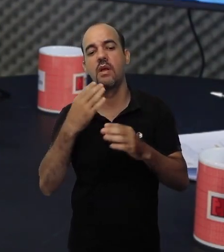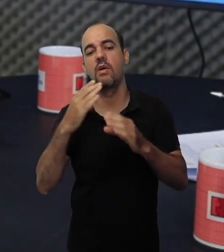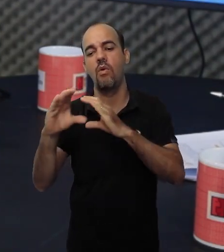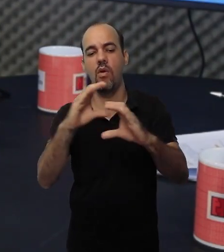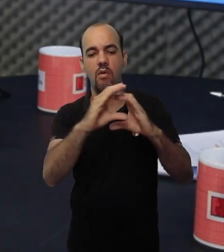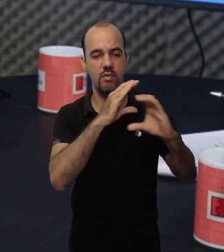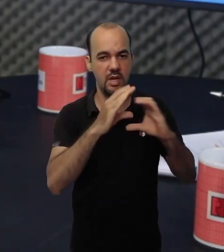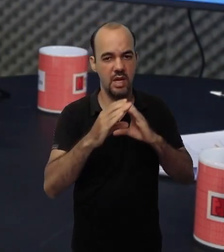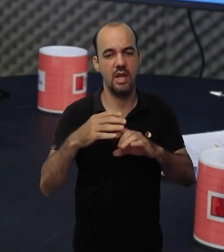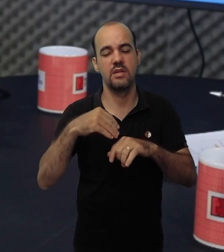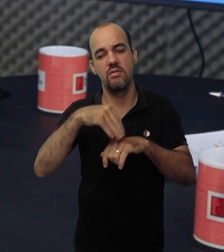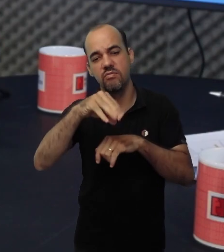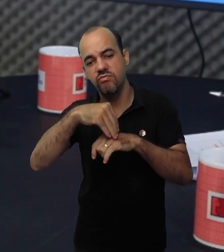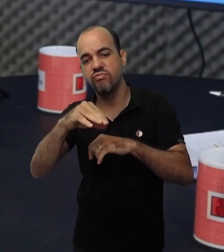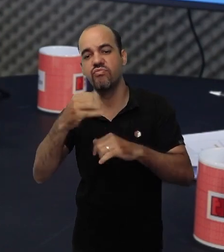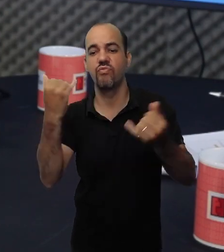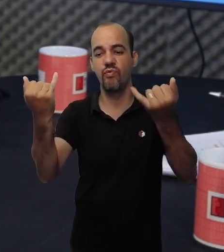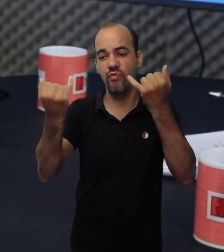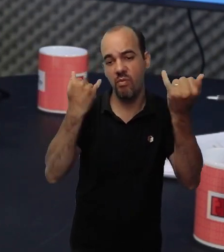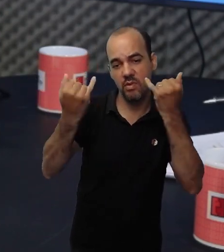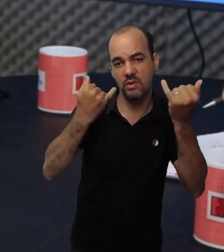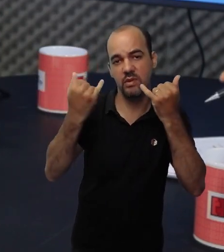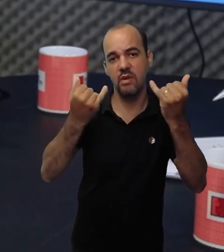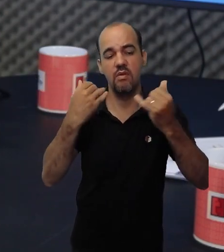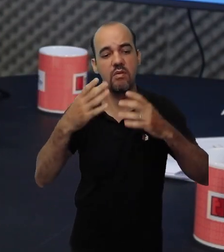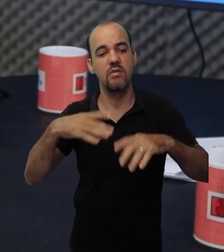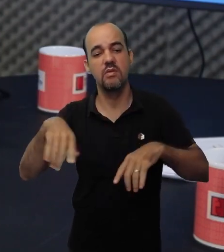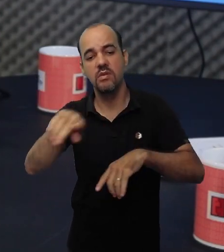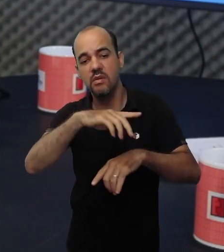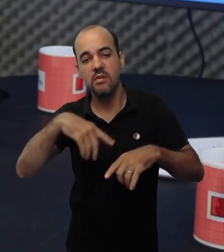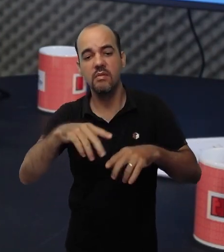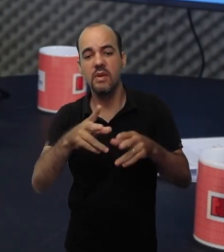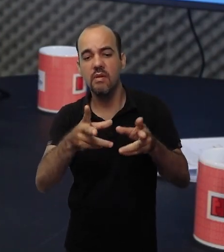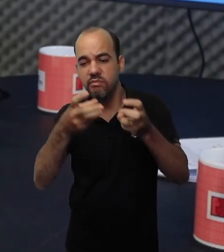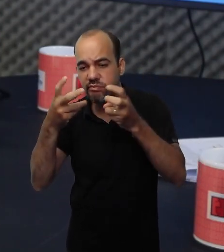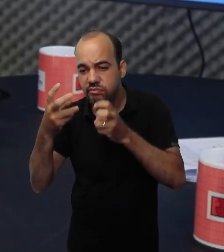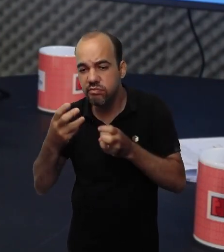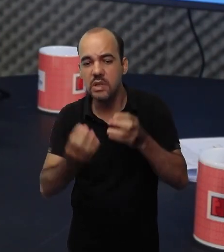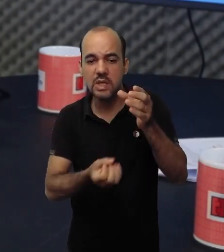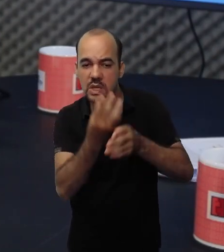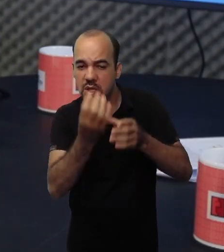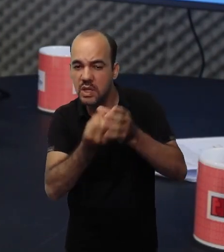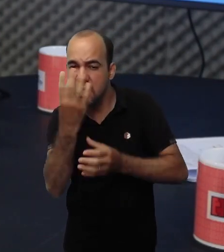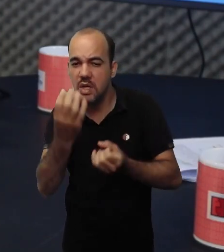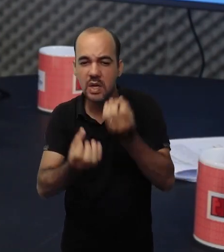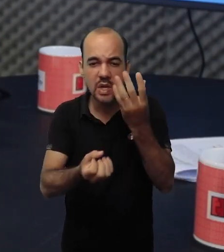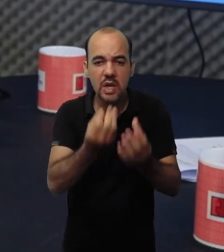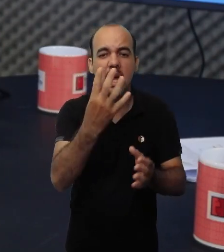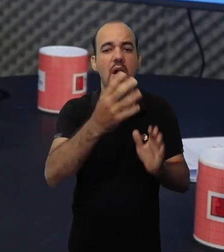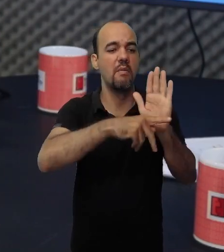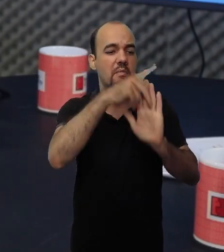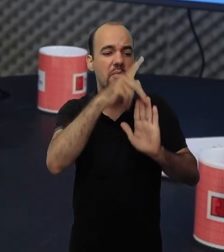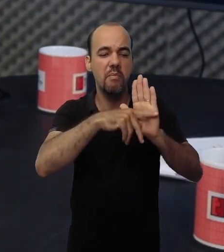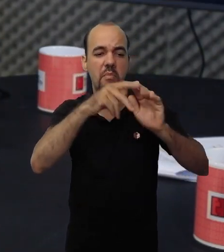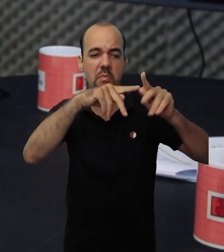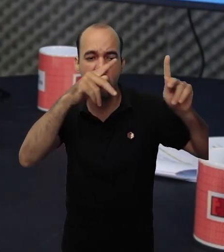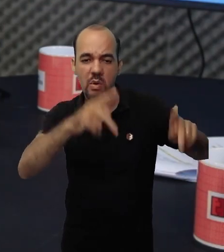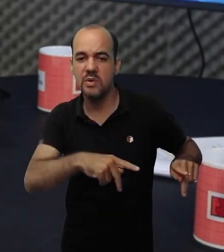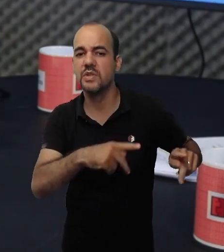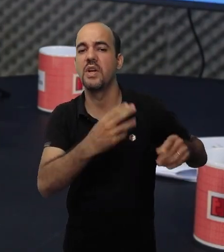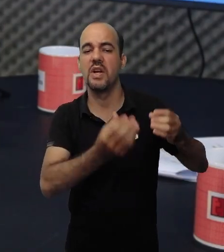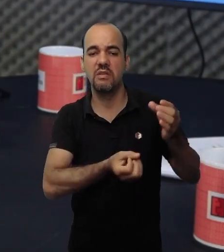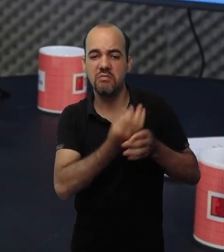essa informação e também de buscar projetos, de ouvir os coordenadores e de trazer